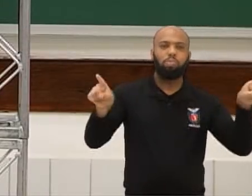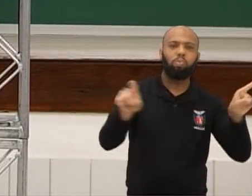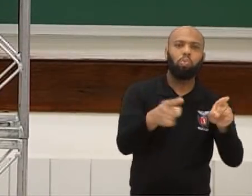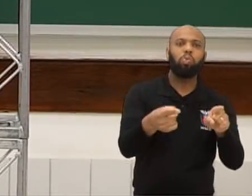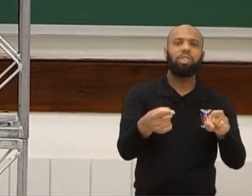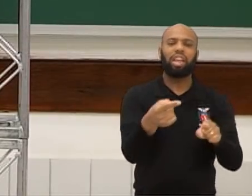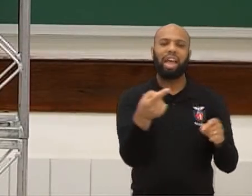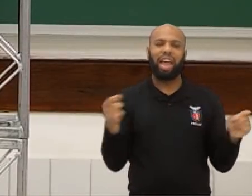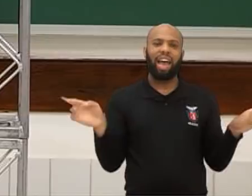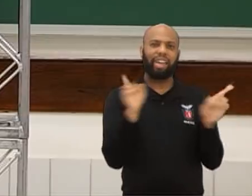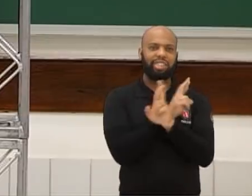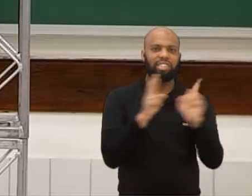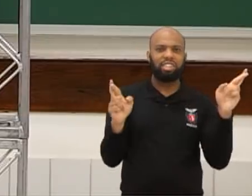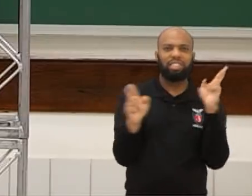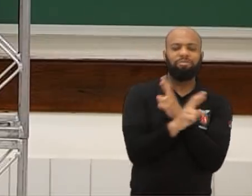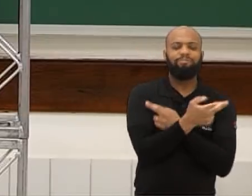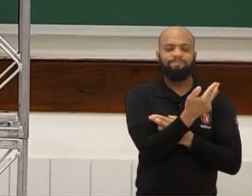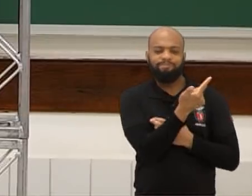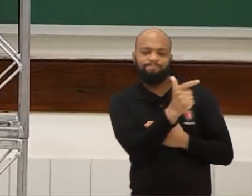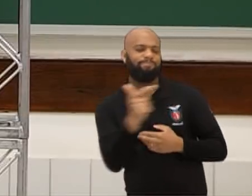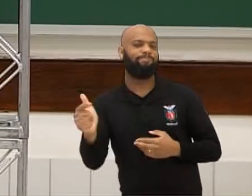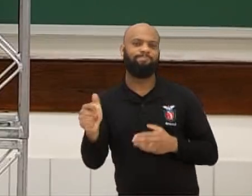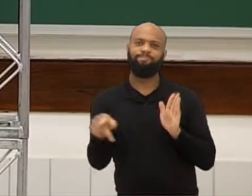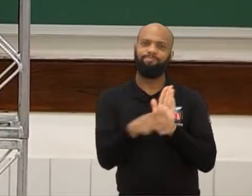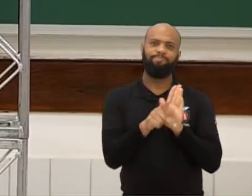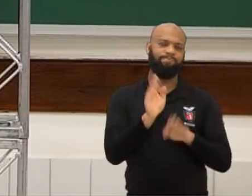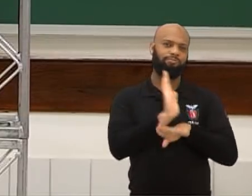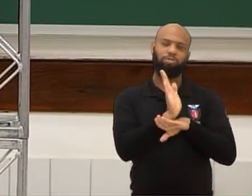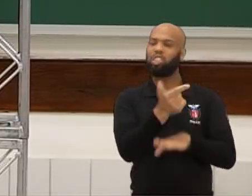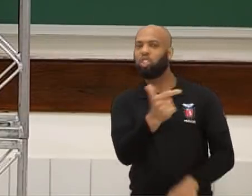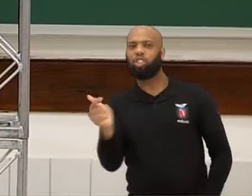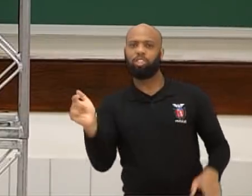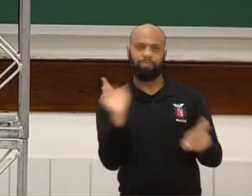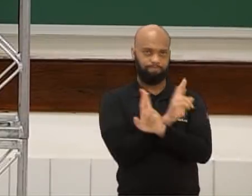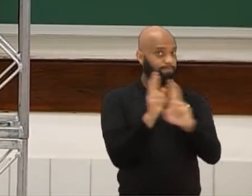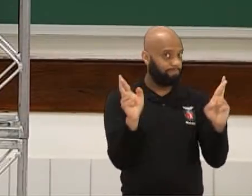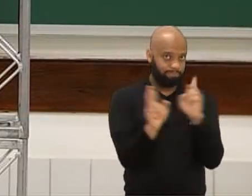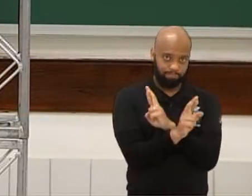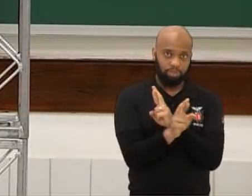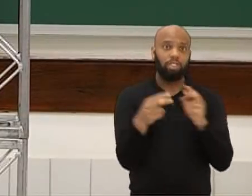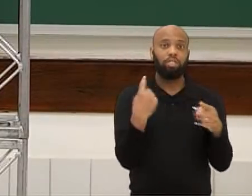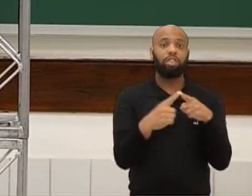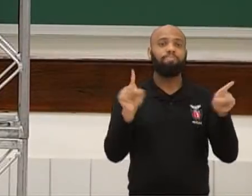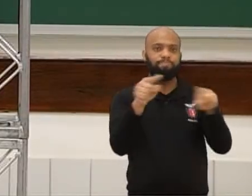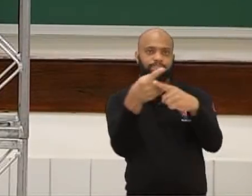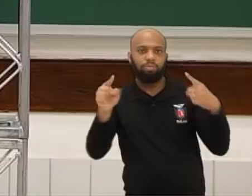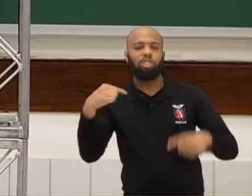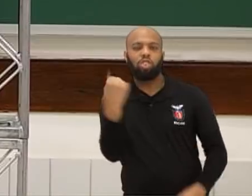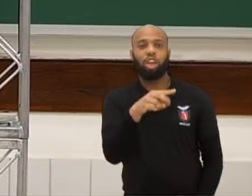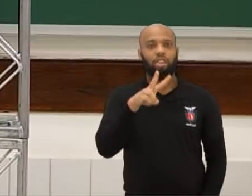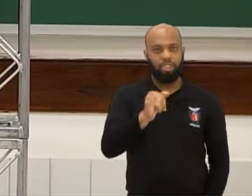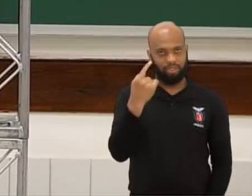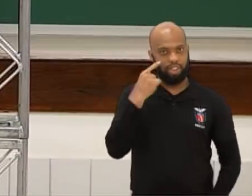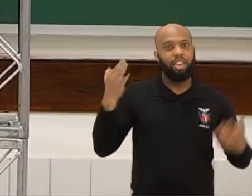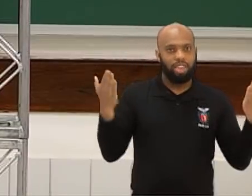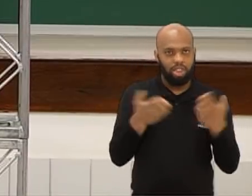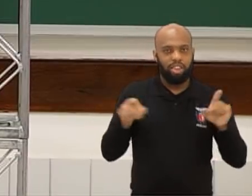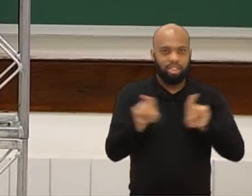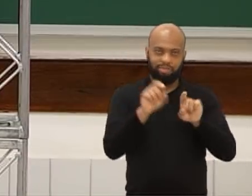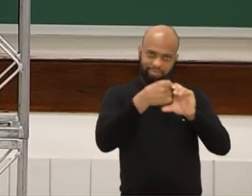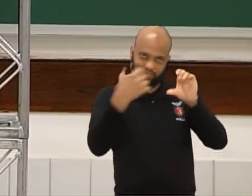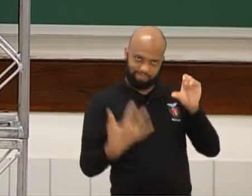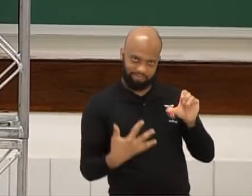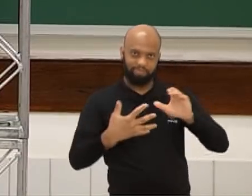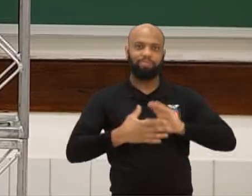estavam relacionadas à história que estava acontecendo no filme. Eram músicas que nós vamos ver justamente a